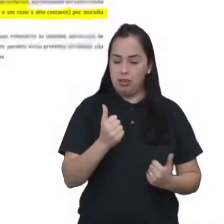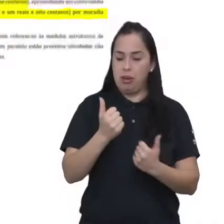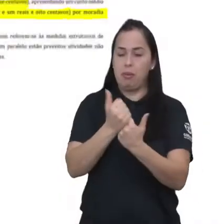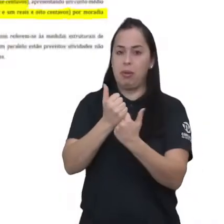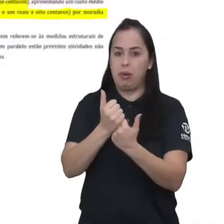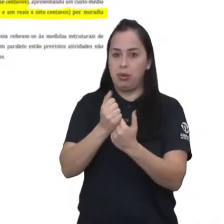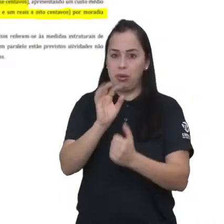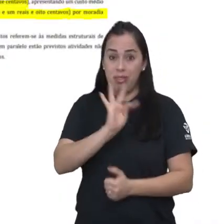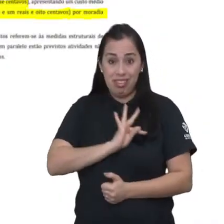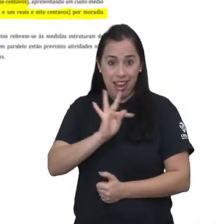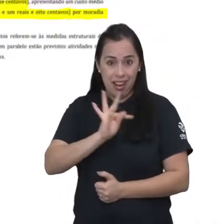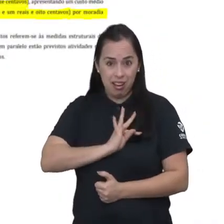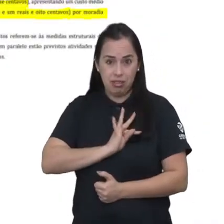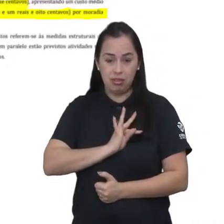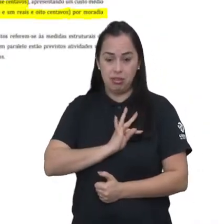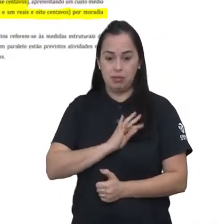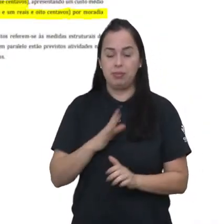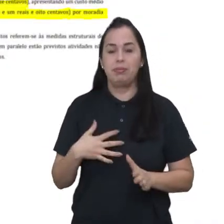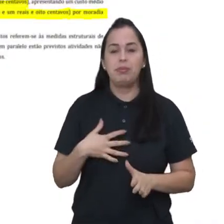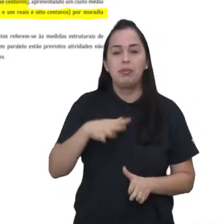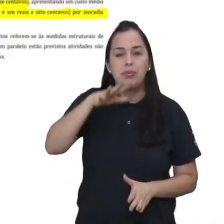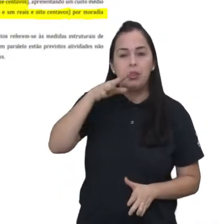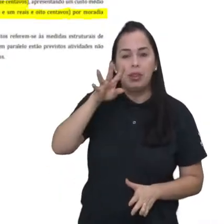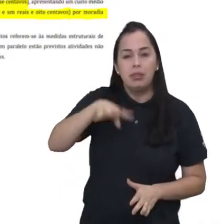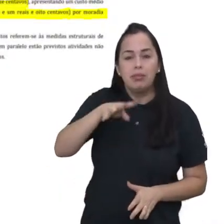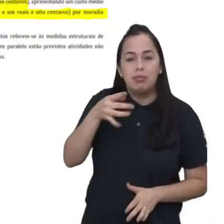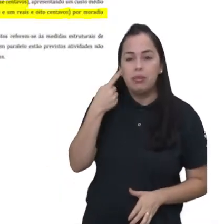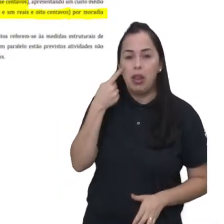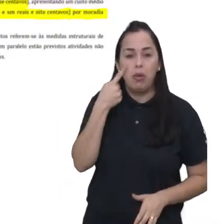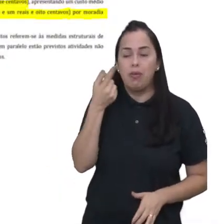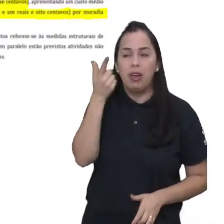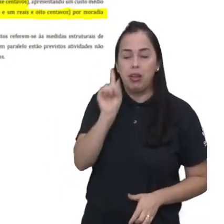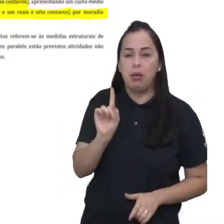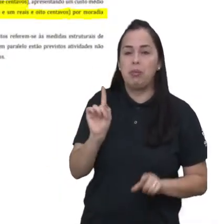Então, aqui a gente tem os custos, eu não estou conseguindo ver daqui, que meu óculos está ruim.